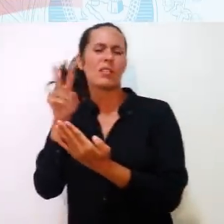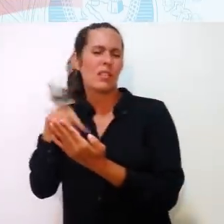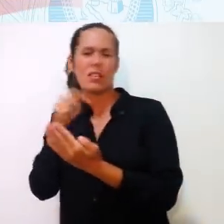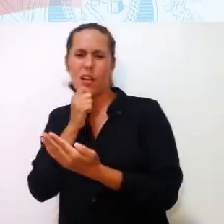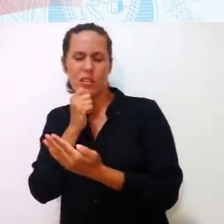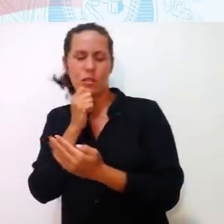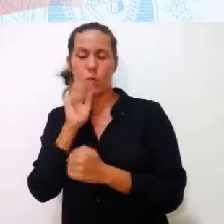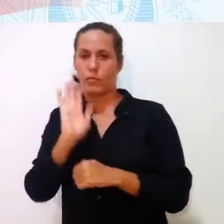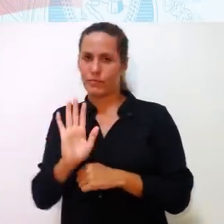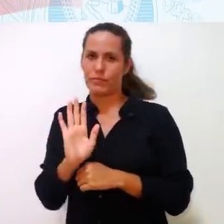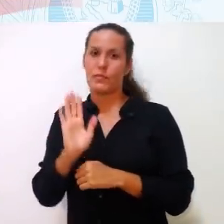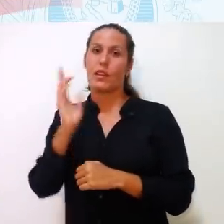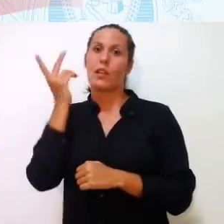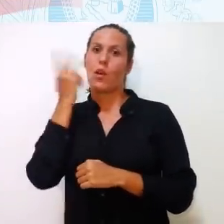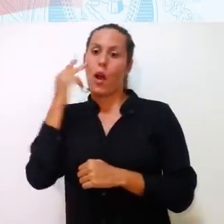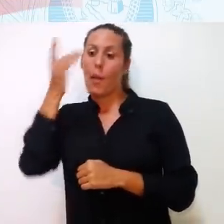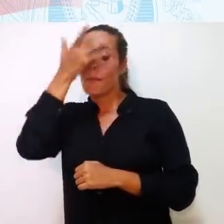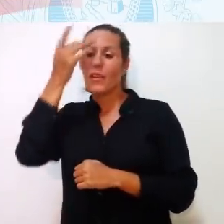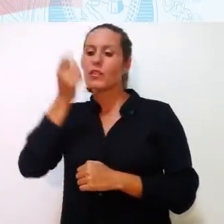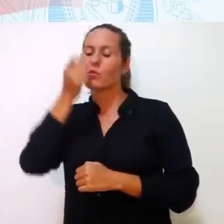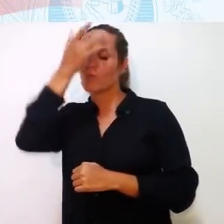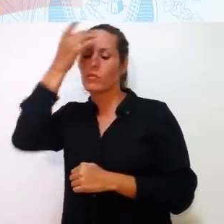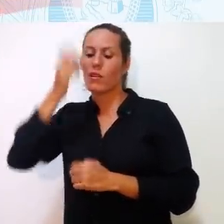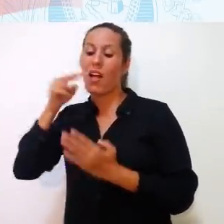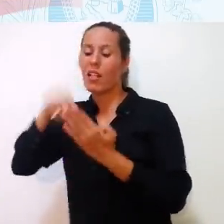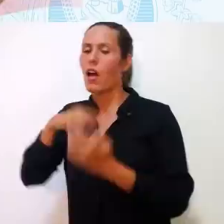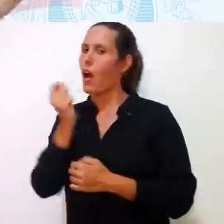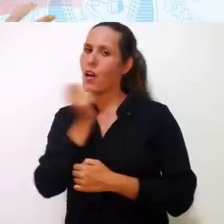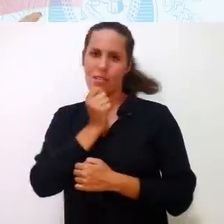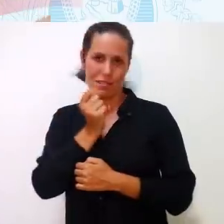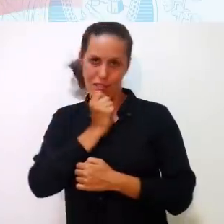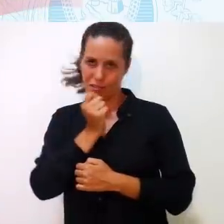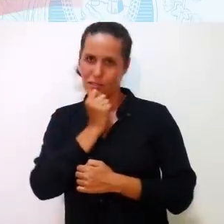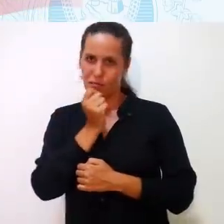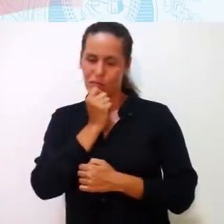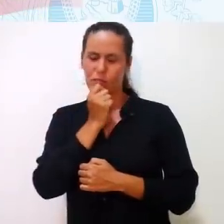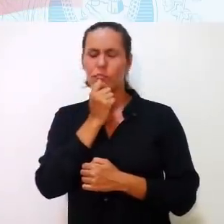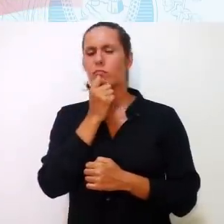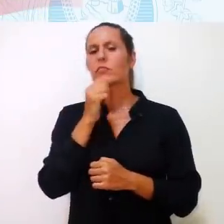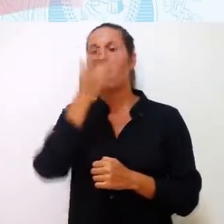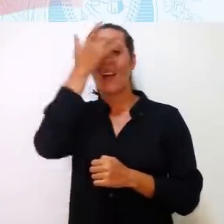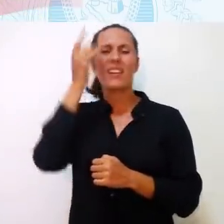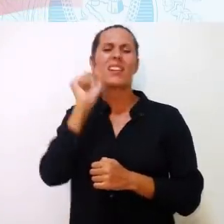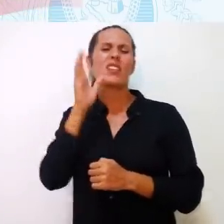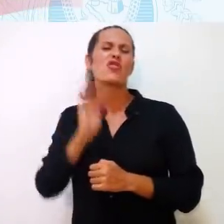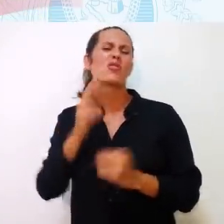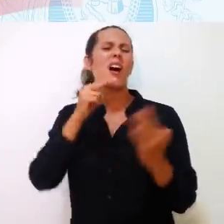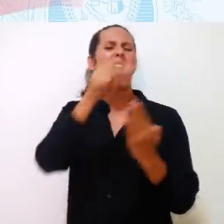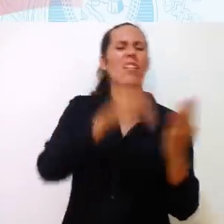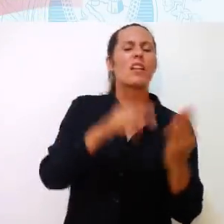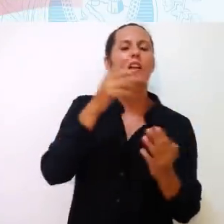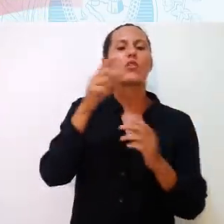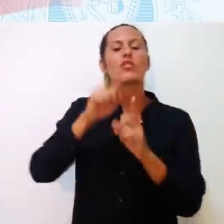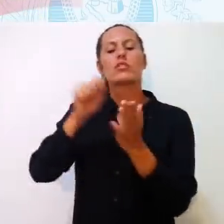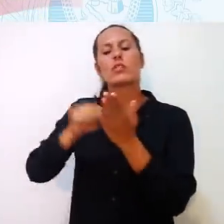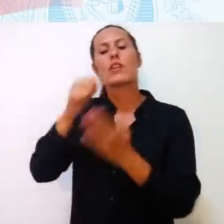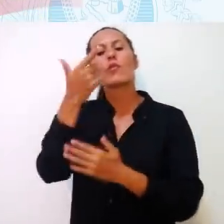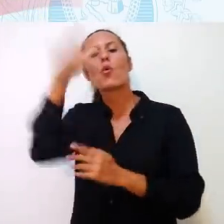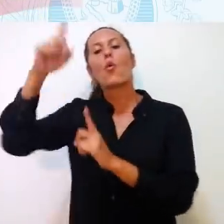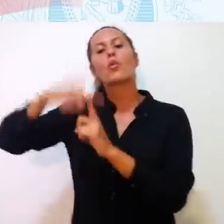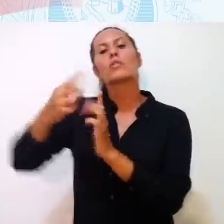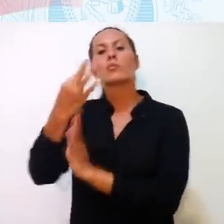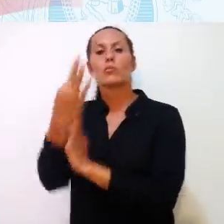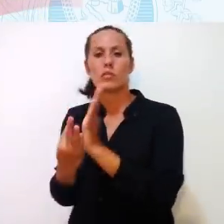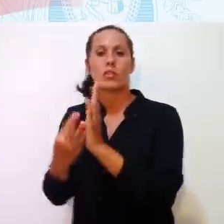leram o livro ou para quem ainda não leu? Provavelmente para quem ainda não leu o livro Morte e Vida Severina. Quem